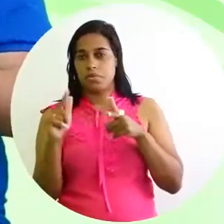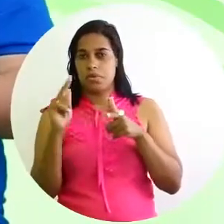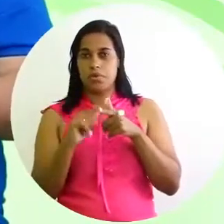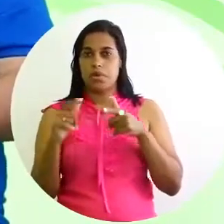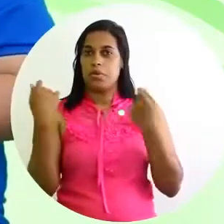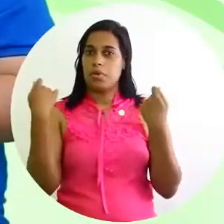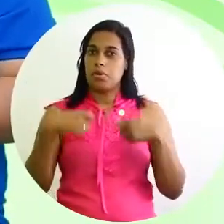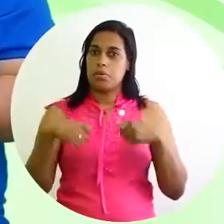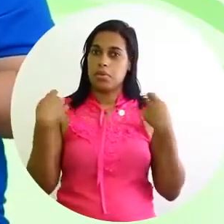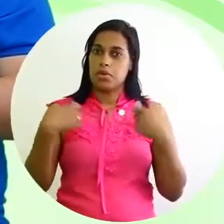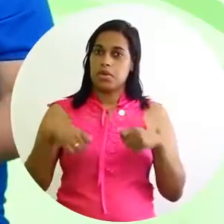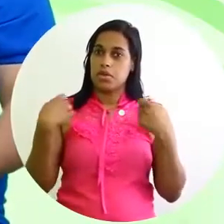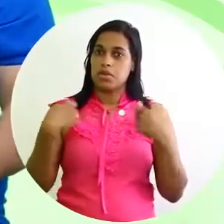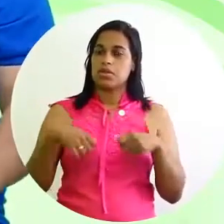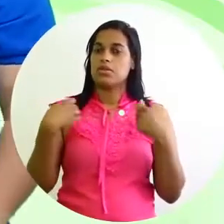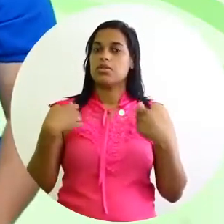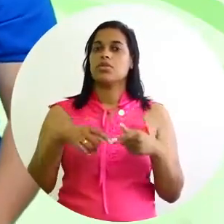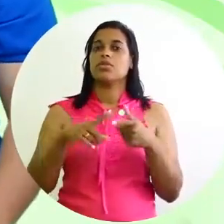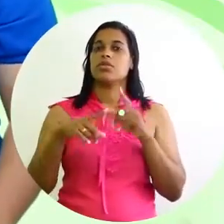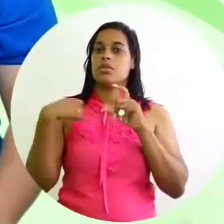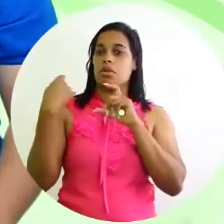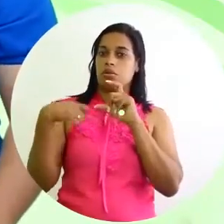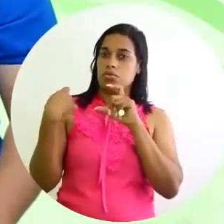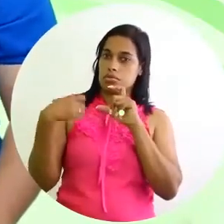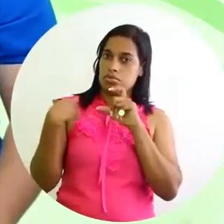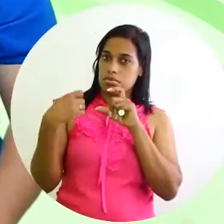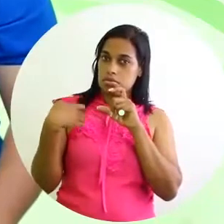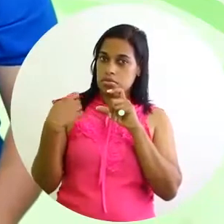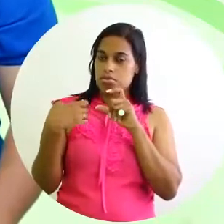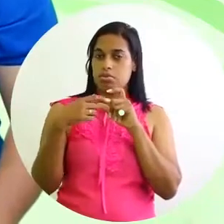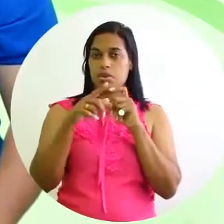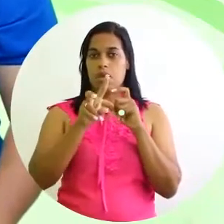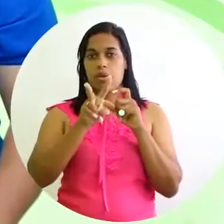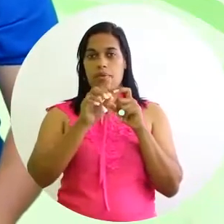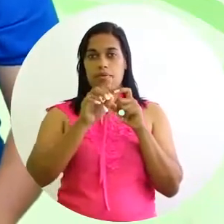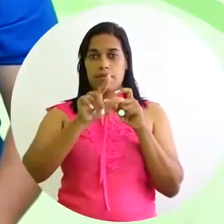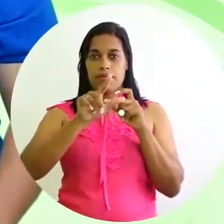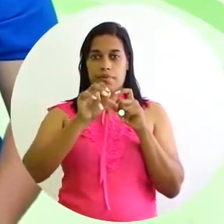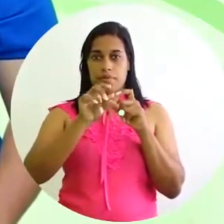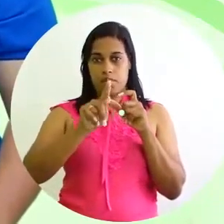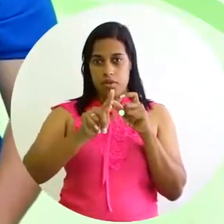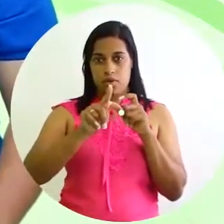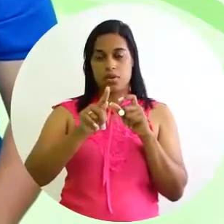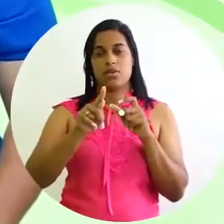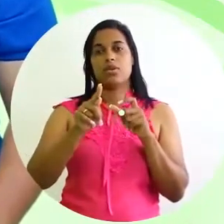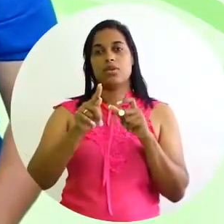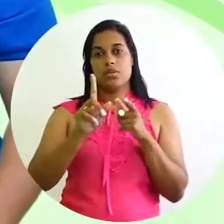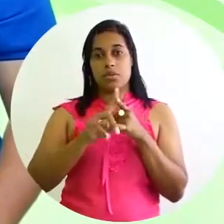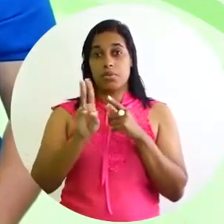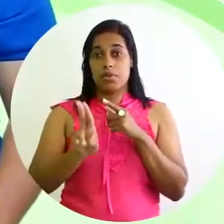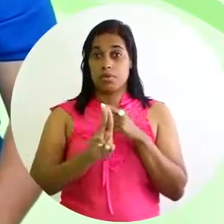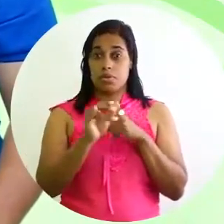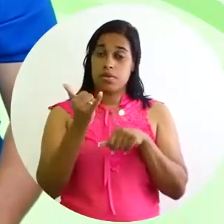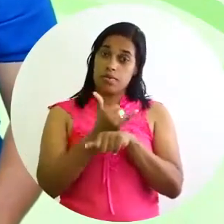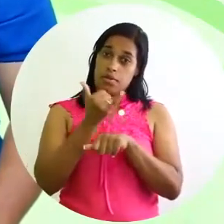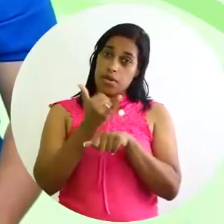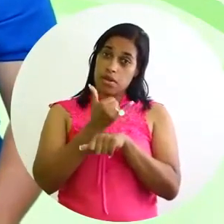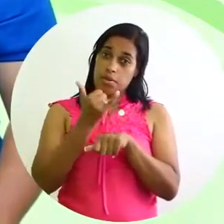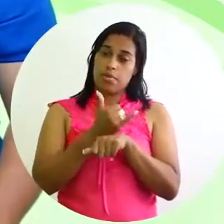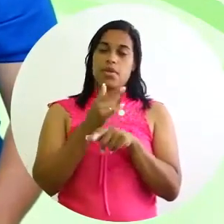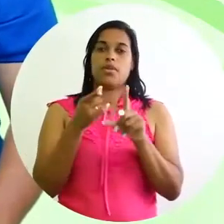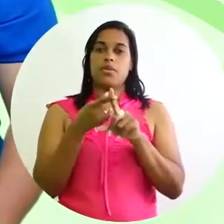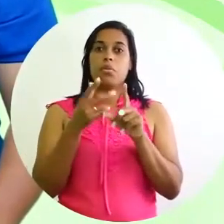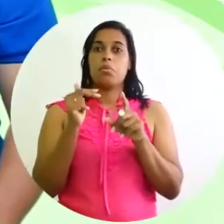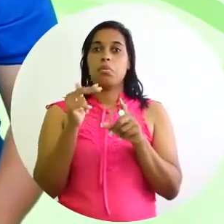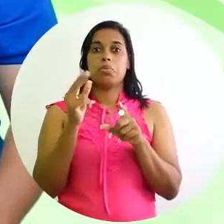no caminho, precisou se ausentar, gravar um vlog do carro e se utilizar da ferramenta ao seu favor,